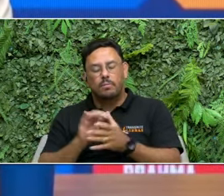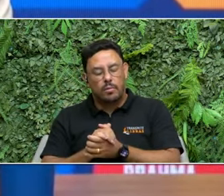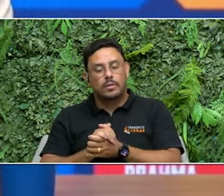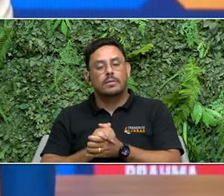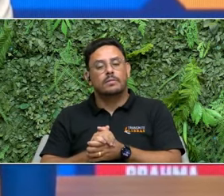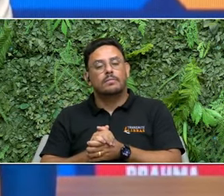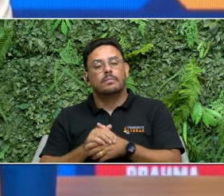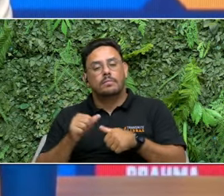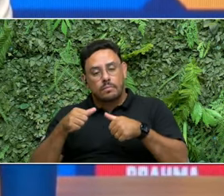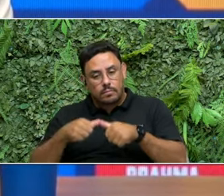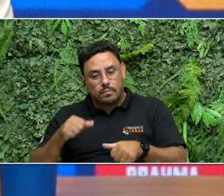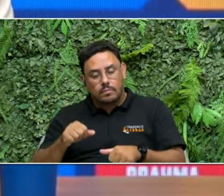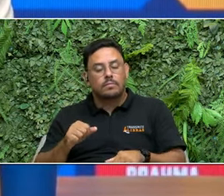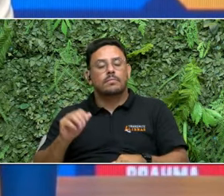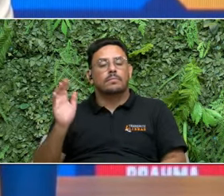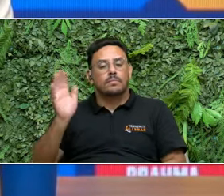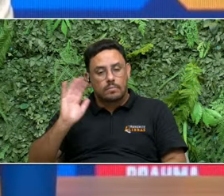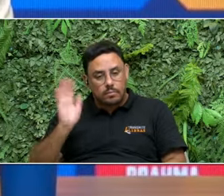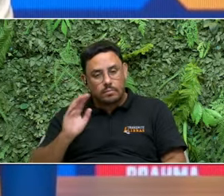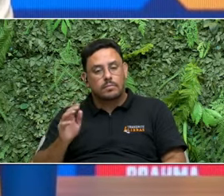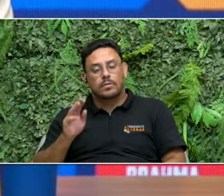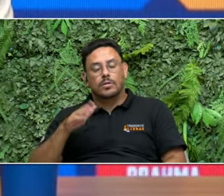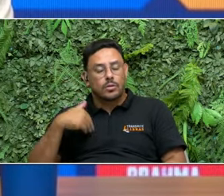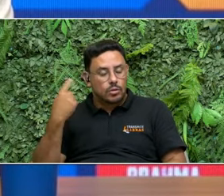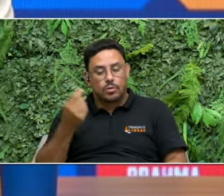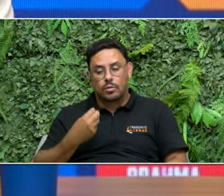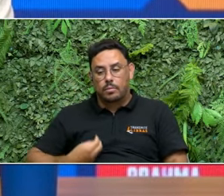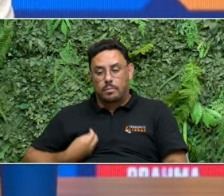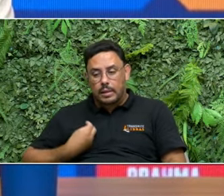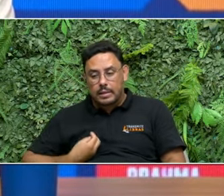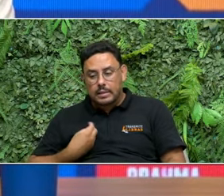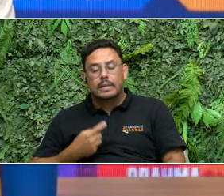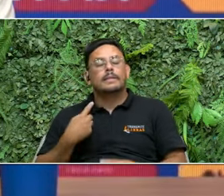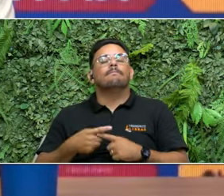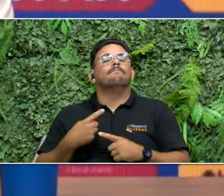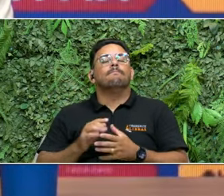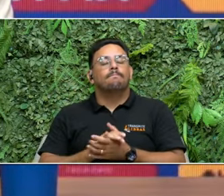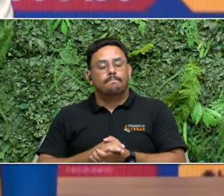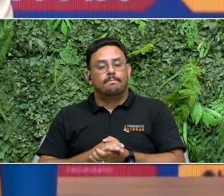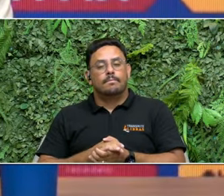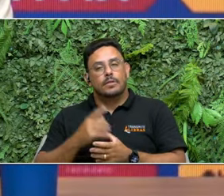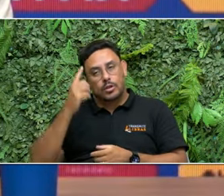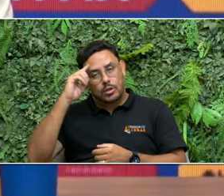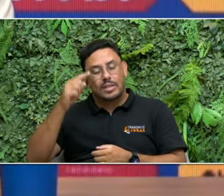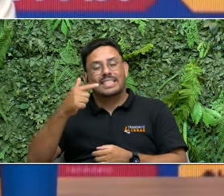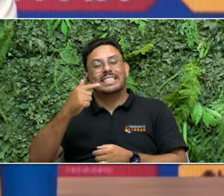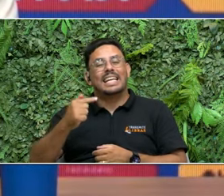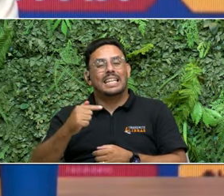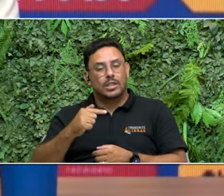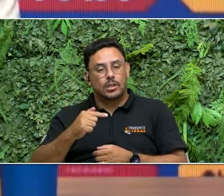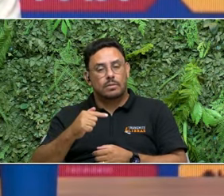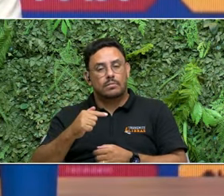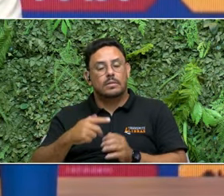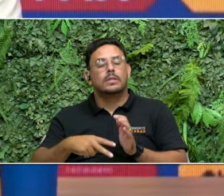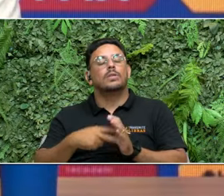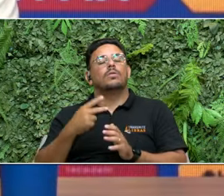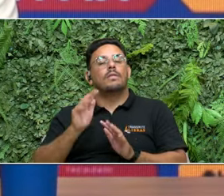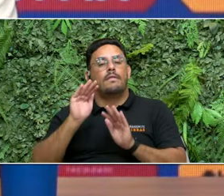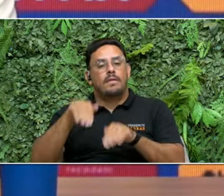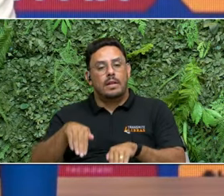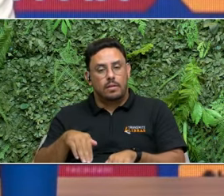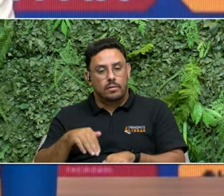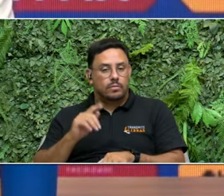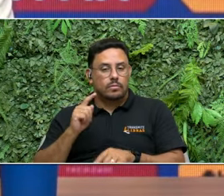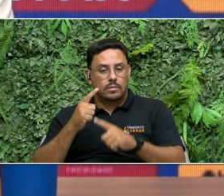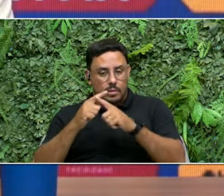estar na minha despedida todos presentees que vai ser dia 7 na segunda final no Mineiro